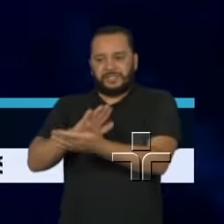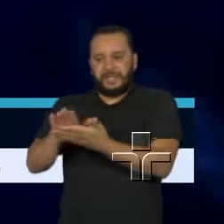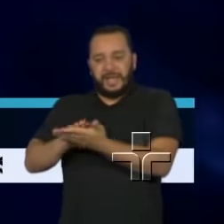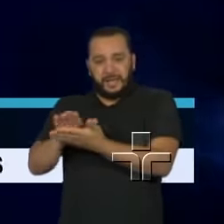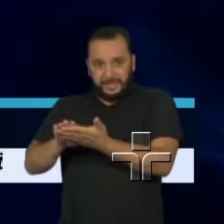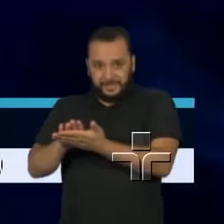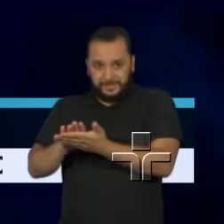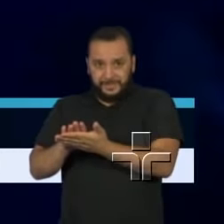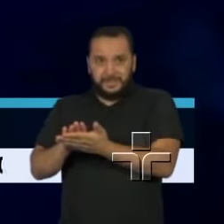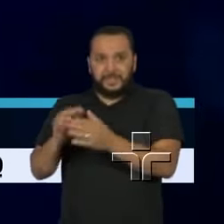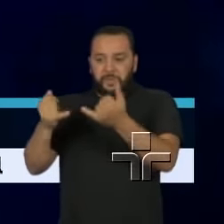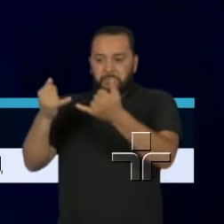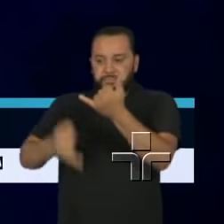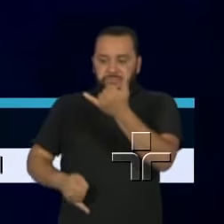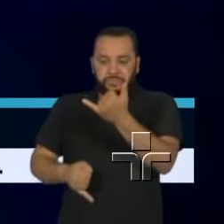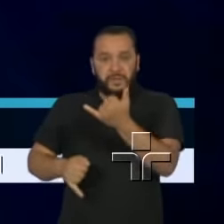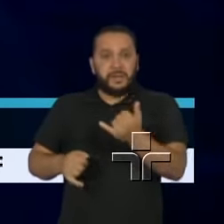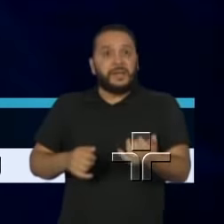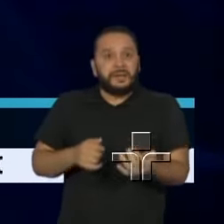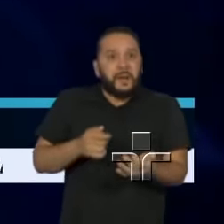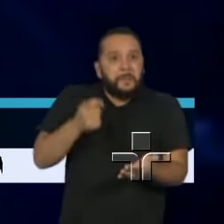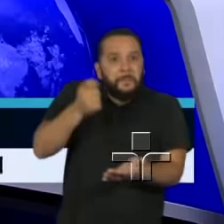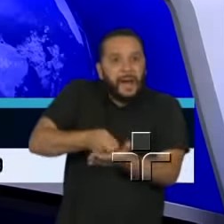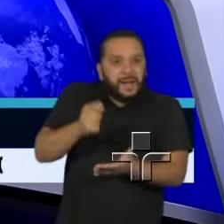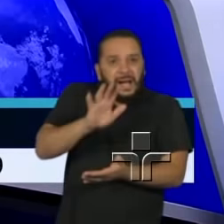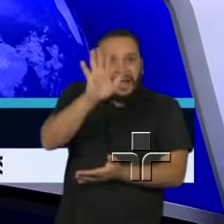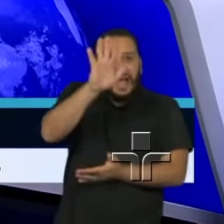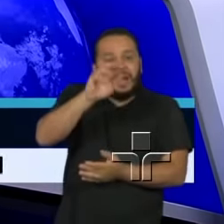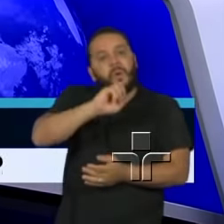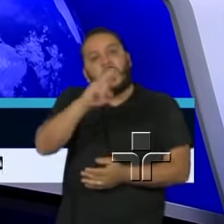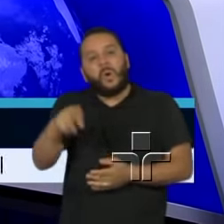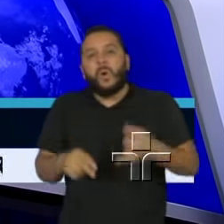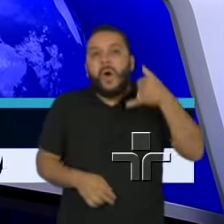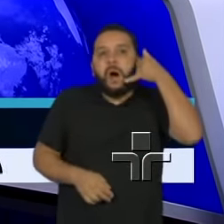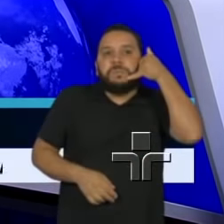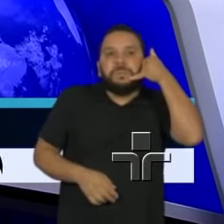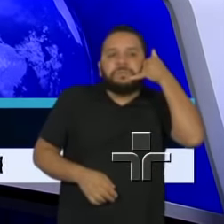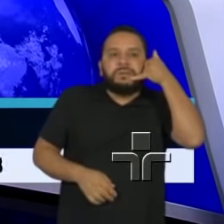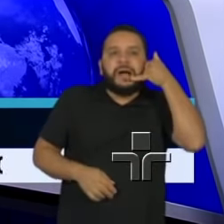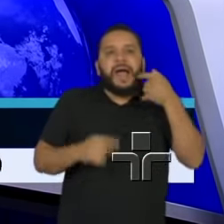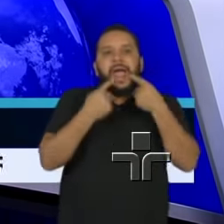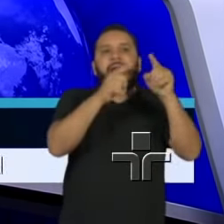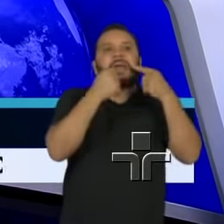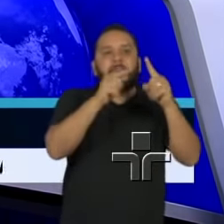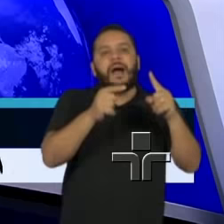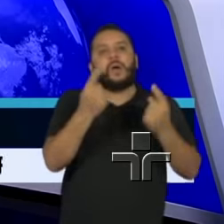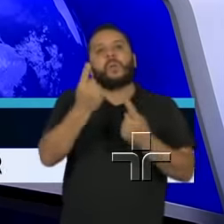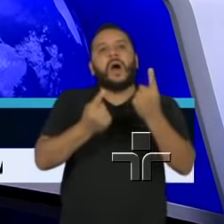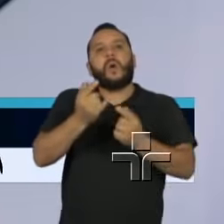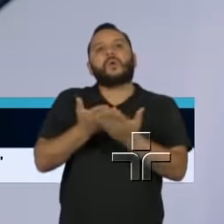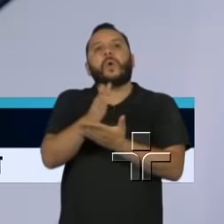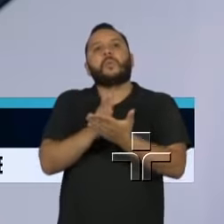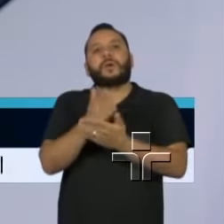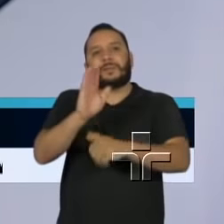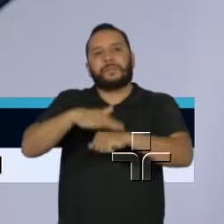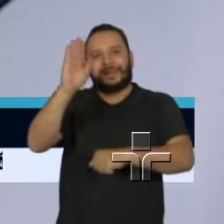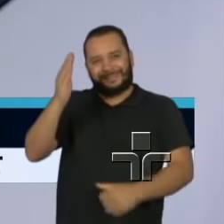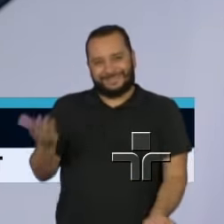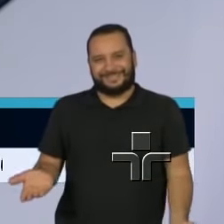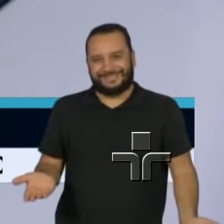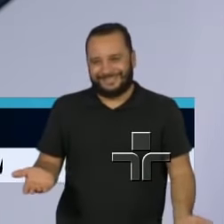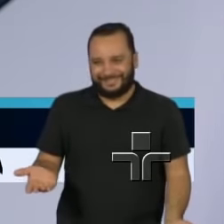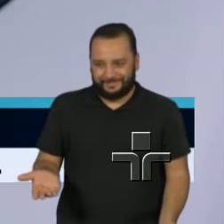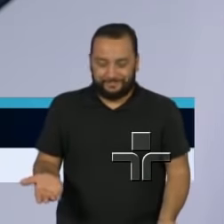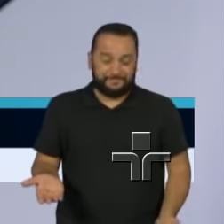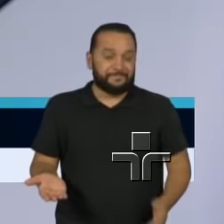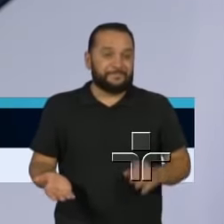ou a tentativa de se comunicar com essas operadoras? Eu posso entrar no vácuo aqui do comentário do José Vicente? Porque é